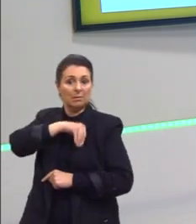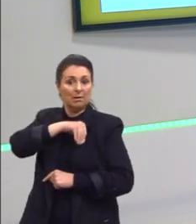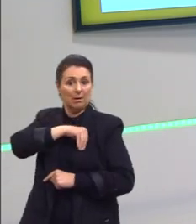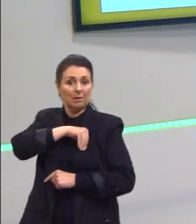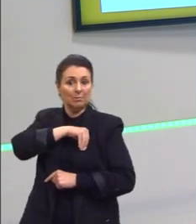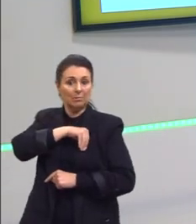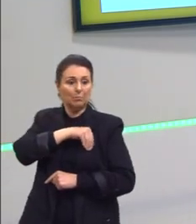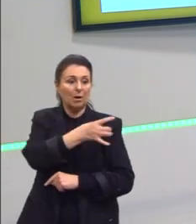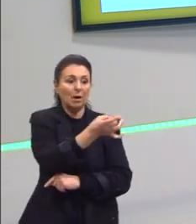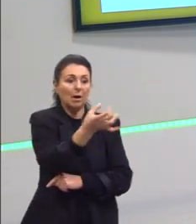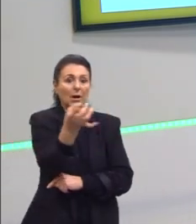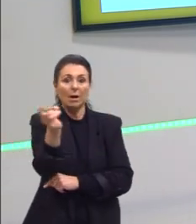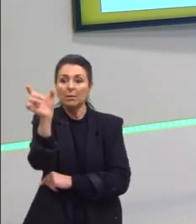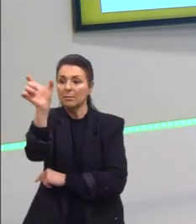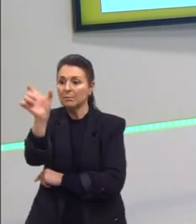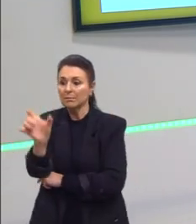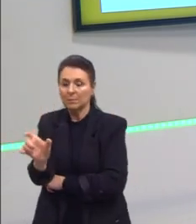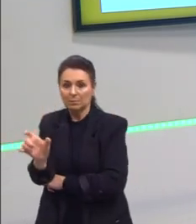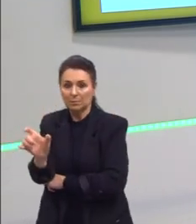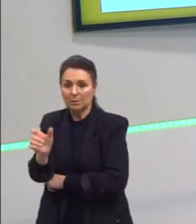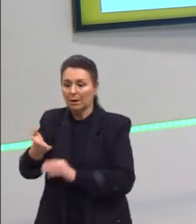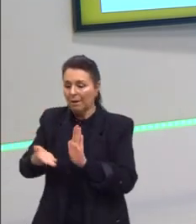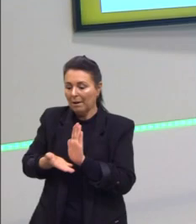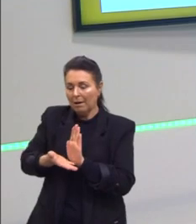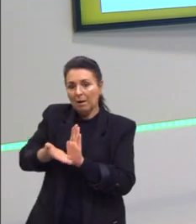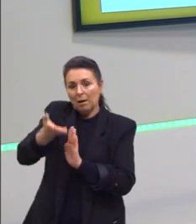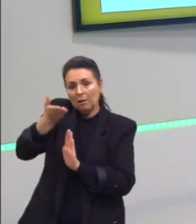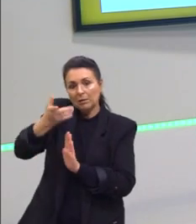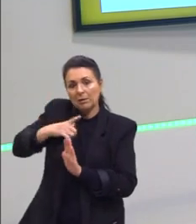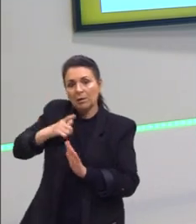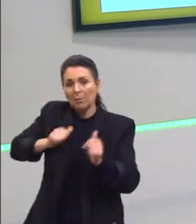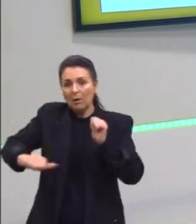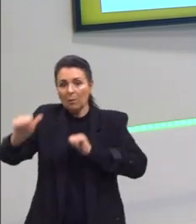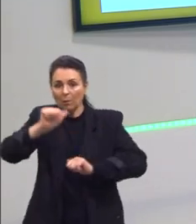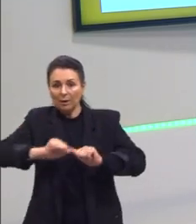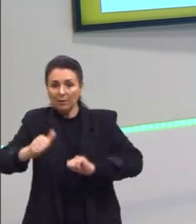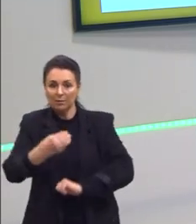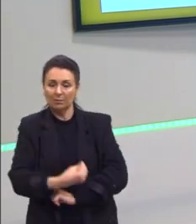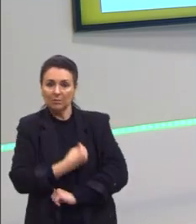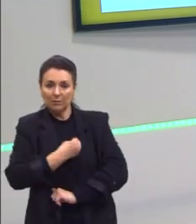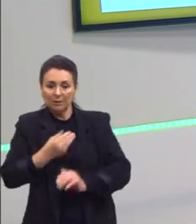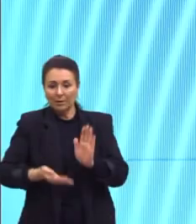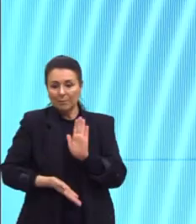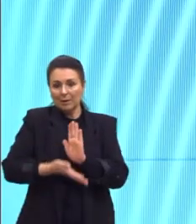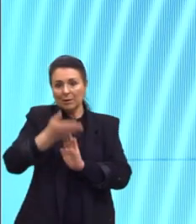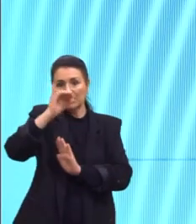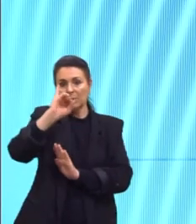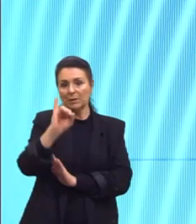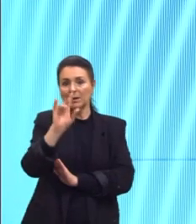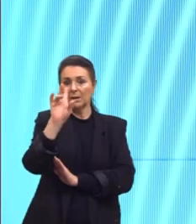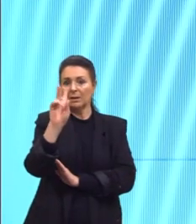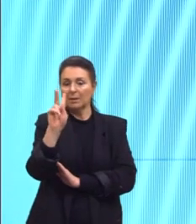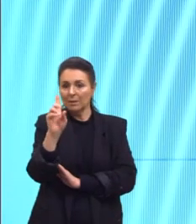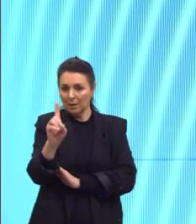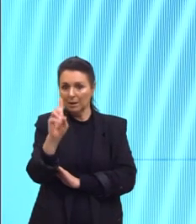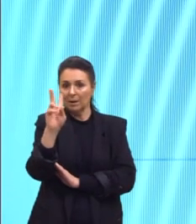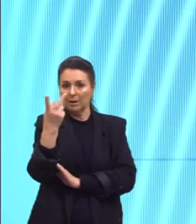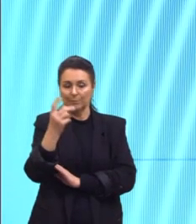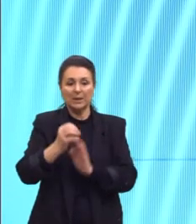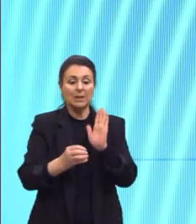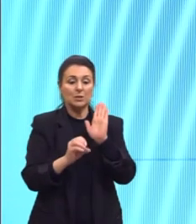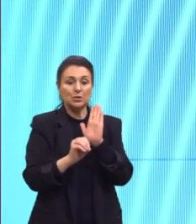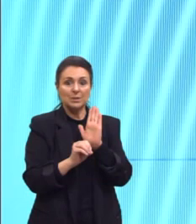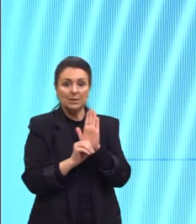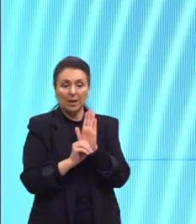per capita nessa renda se teu tem uma renda alta senão tu vai ter uma qualidade de vida alta Então nós vamos ter o IDH ele é de 0 a 1